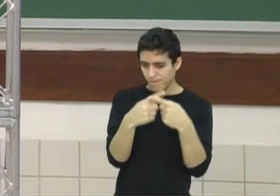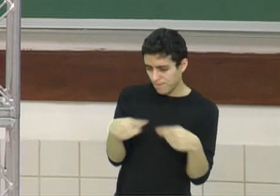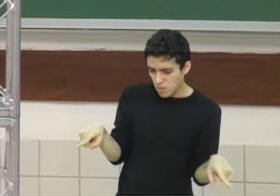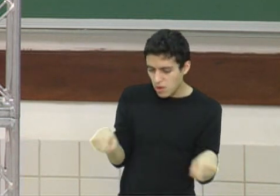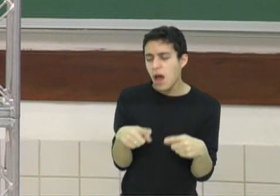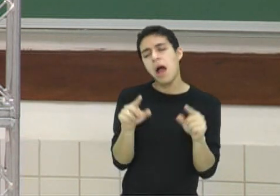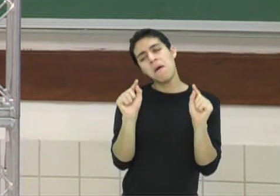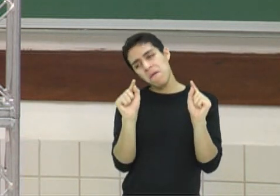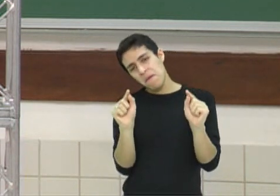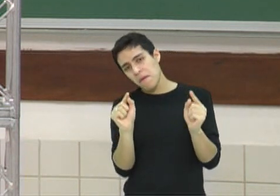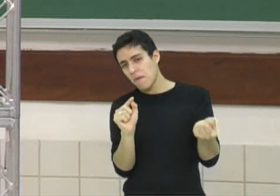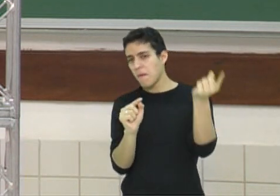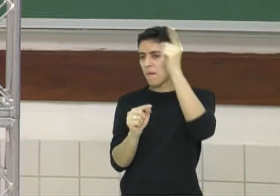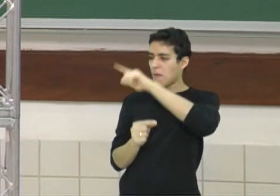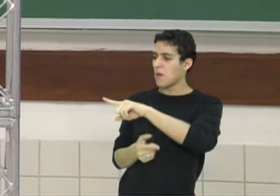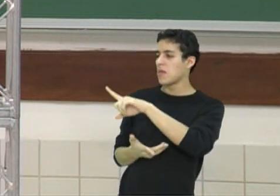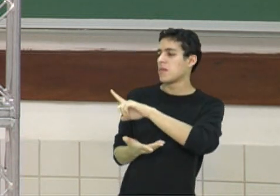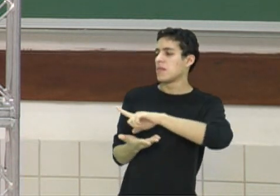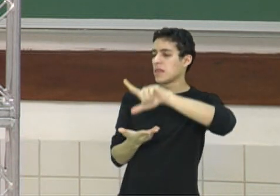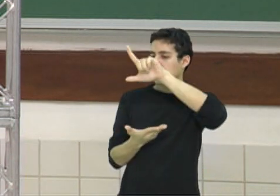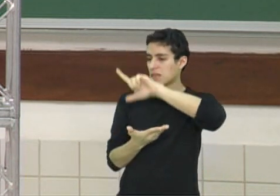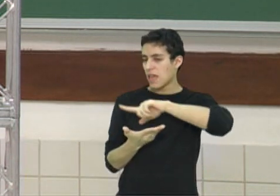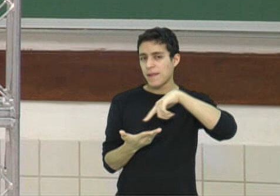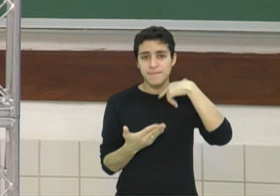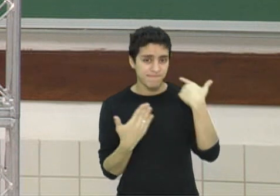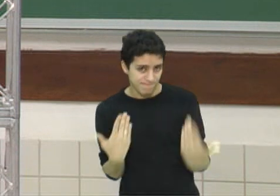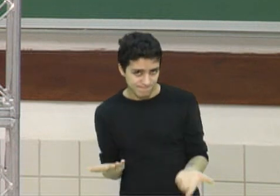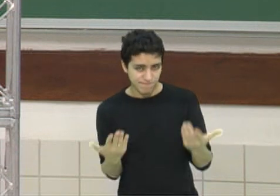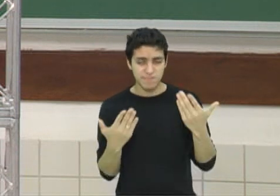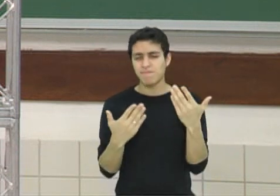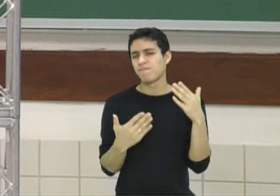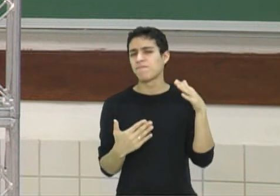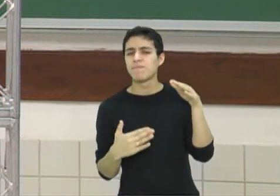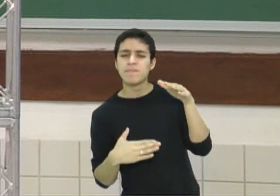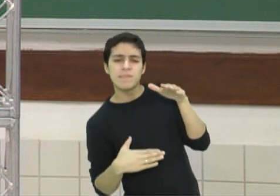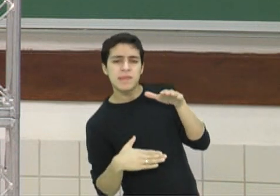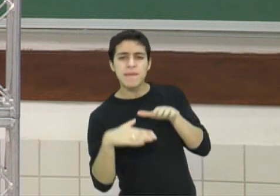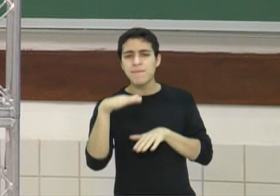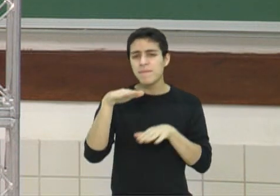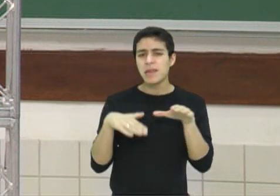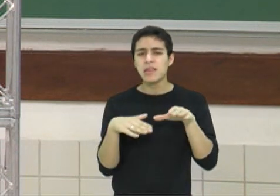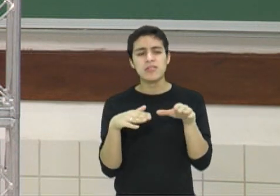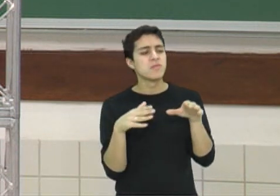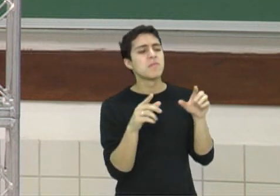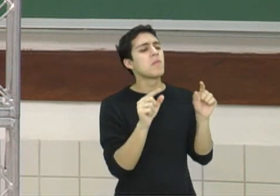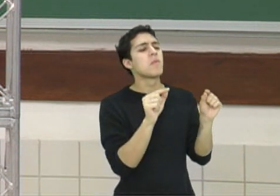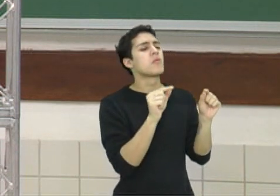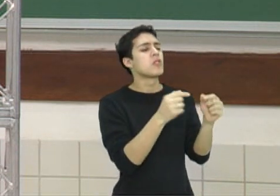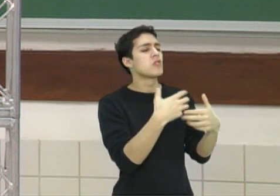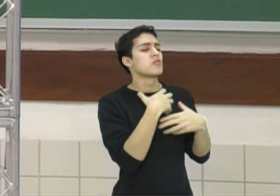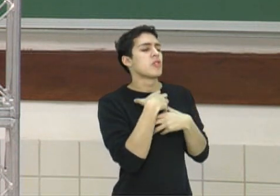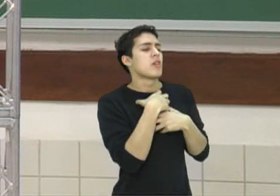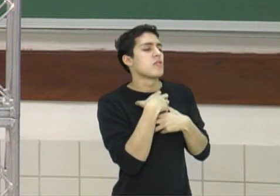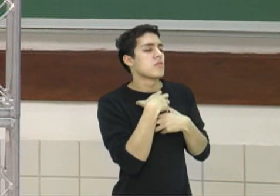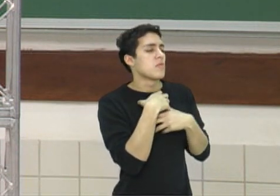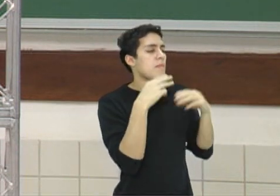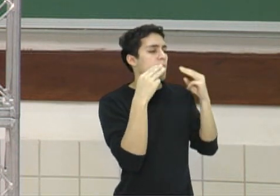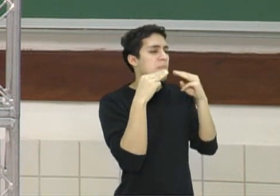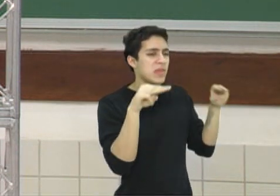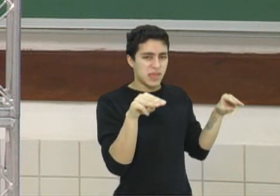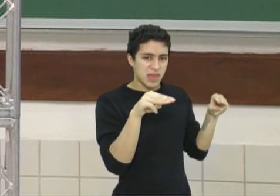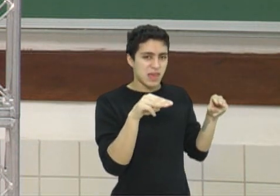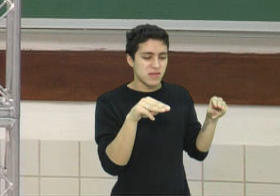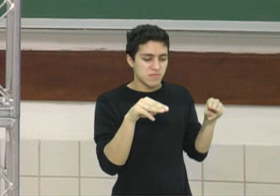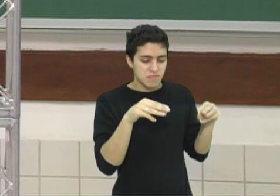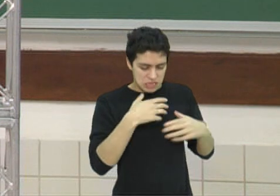por literatura. Conforme a prontificação da mensagem, é escolhido um meio para trazer